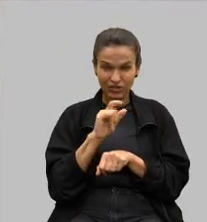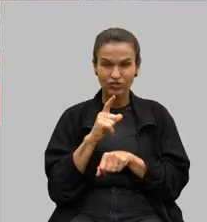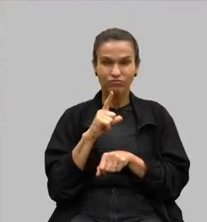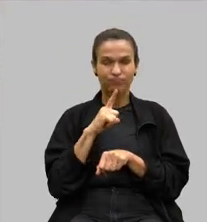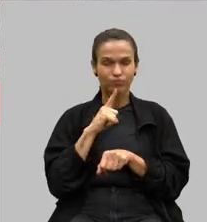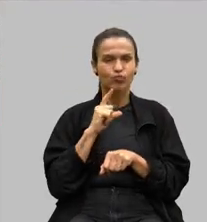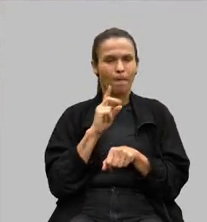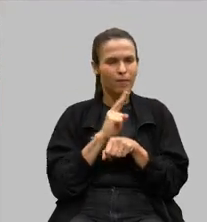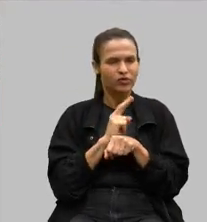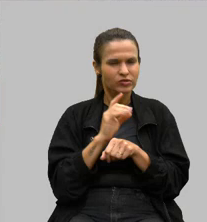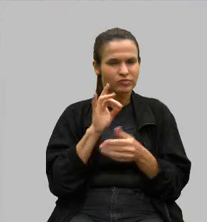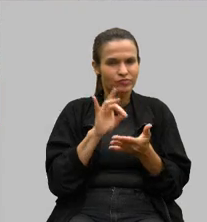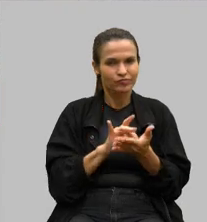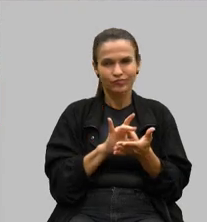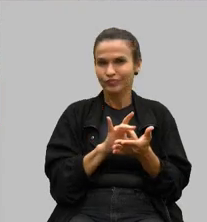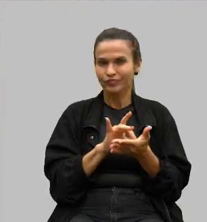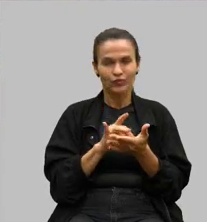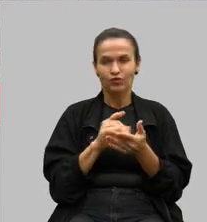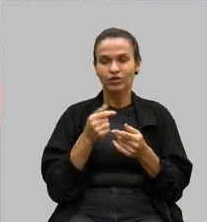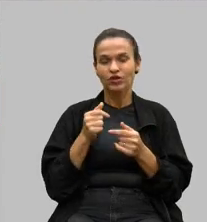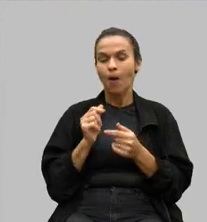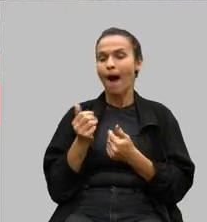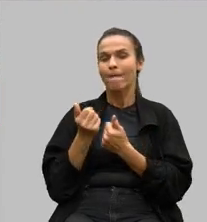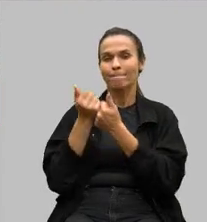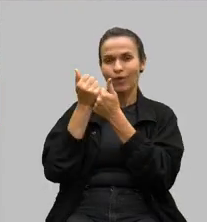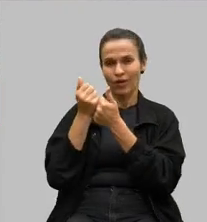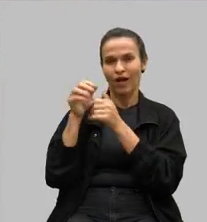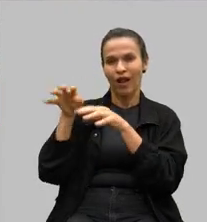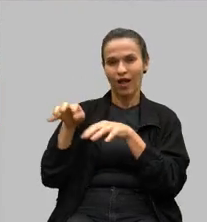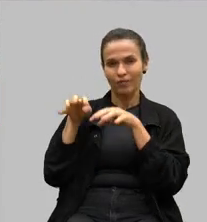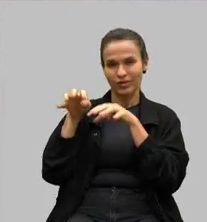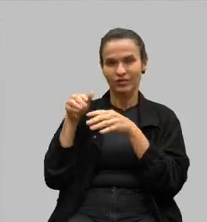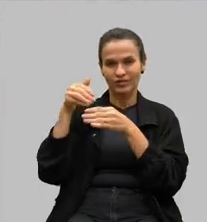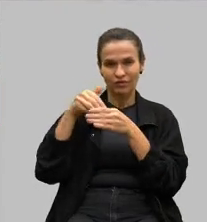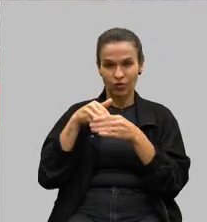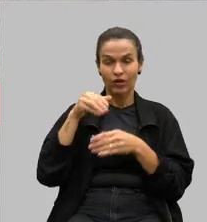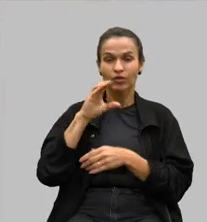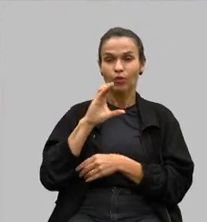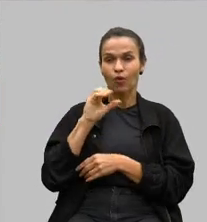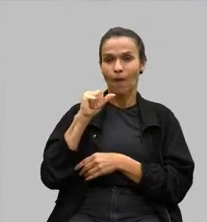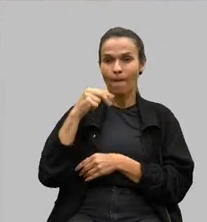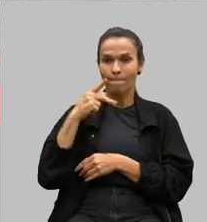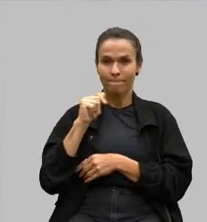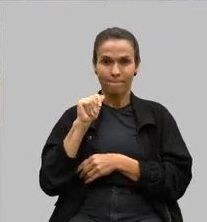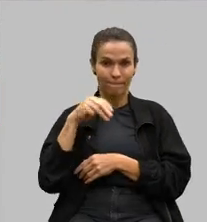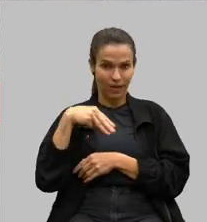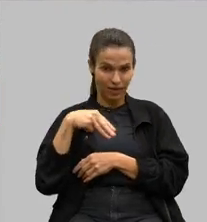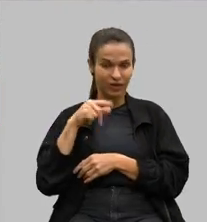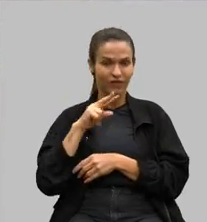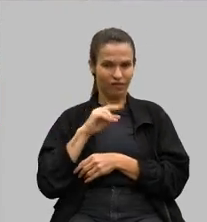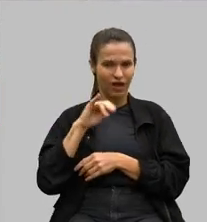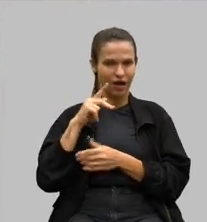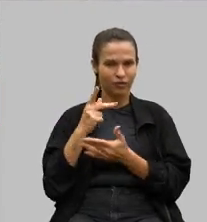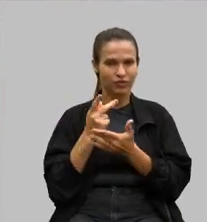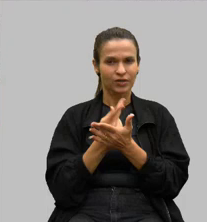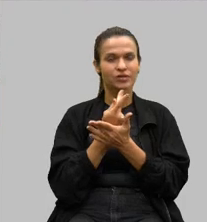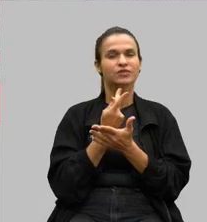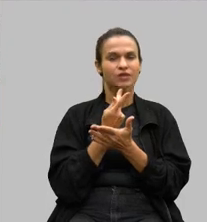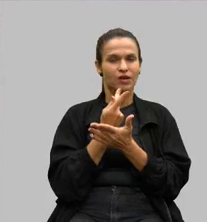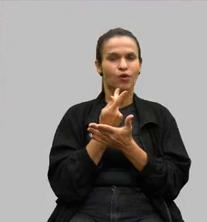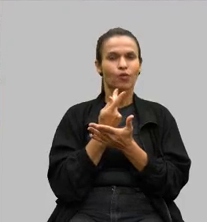não estaria liberando a mineração nessa votação do Copan que vai acontecer eh comparecer